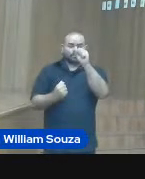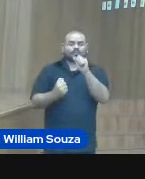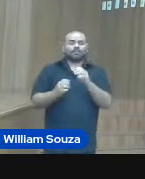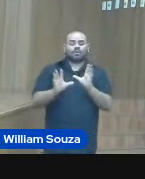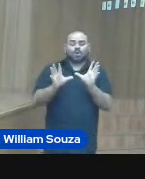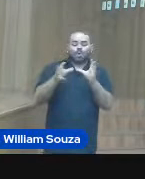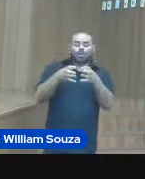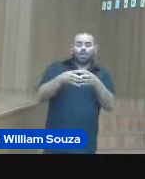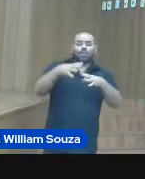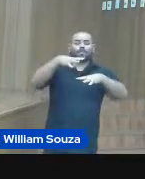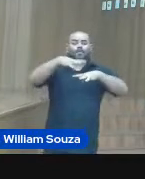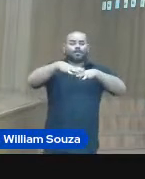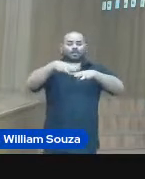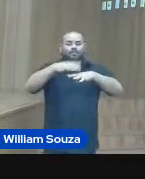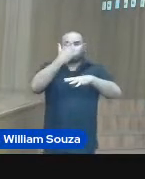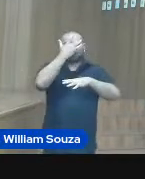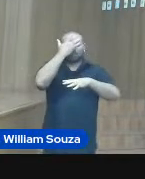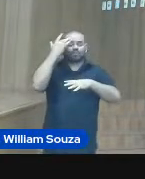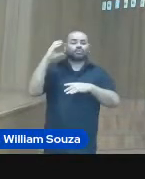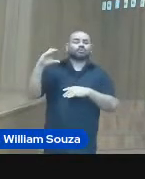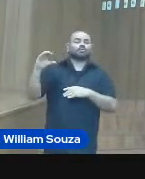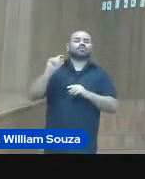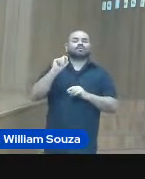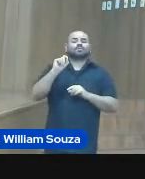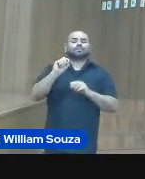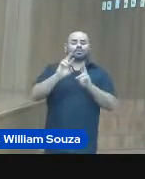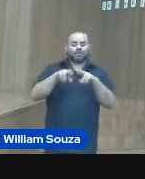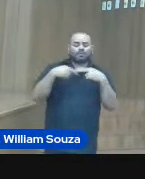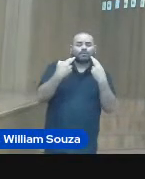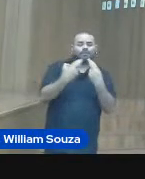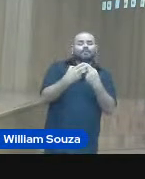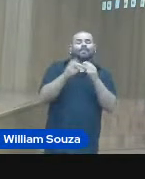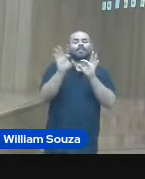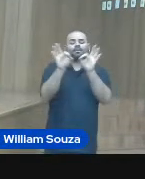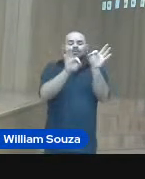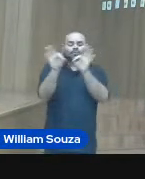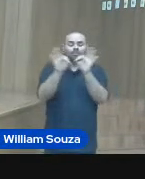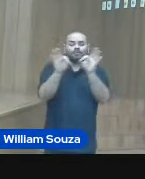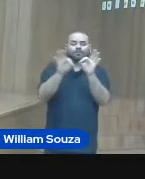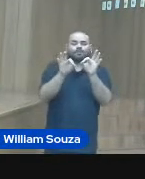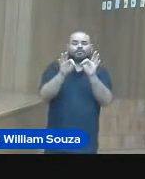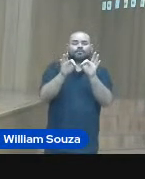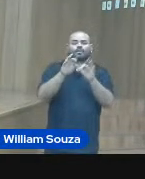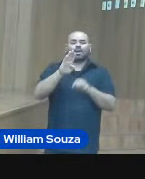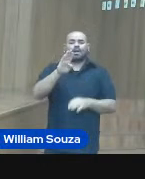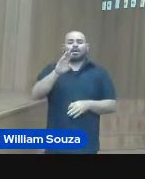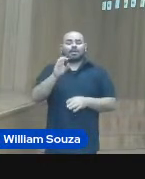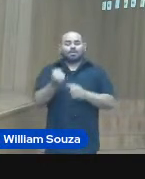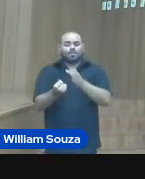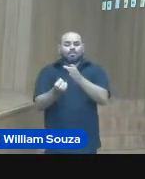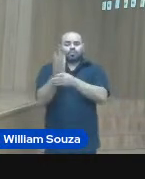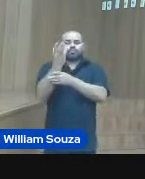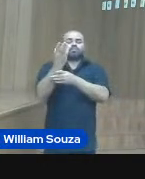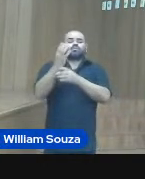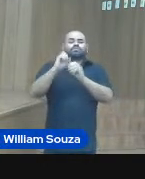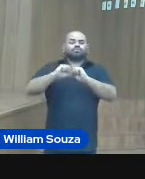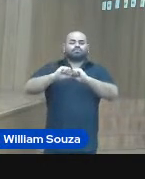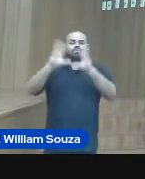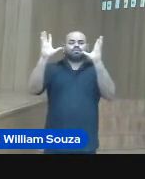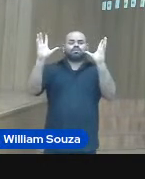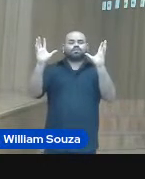reunido para construir uma bomba atômica. E aí eu pergunto para vocês, desenvolvimento científico, geração